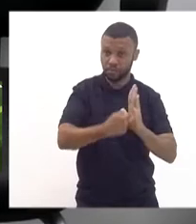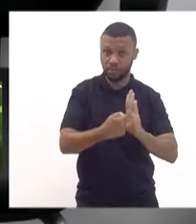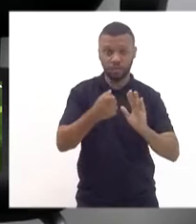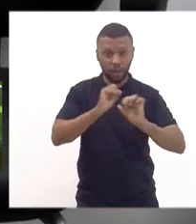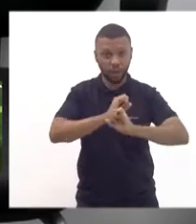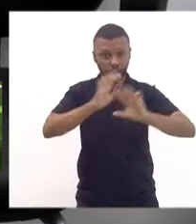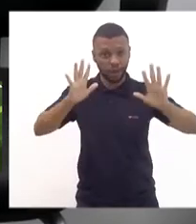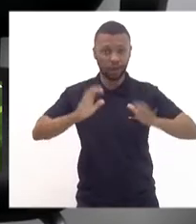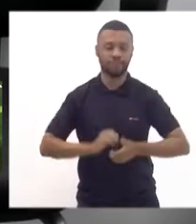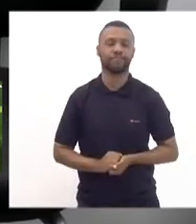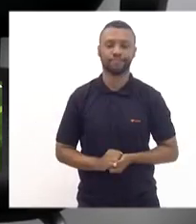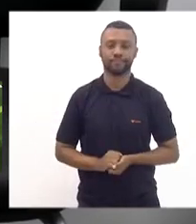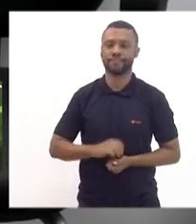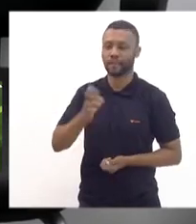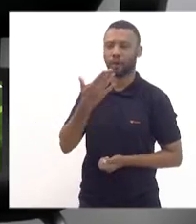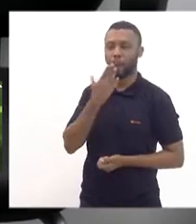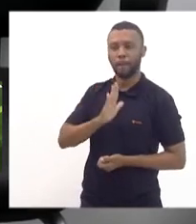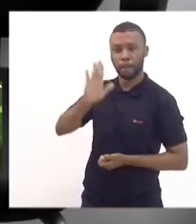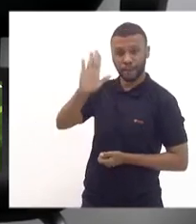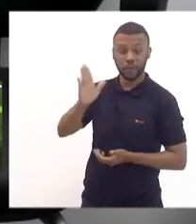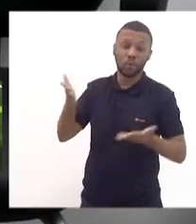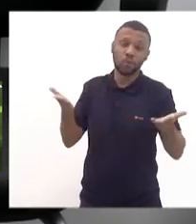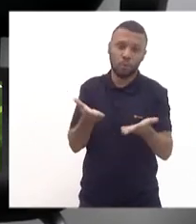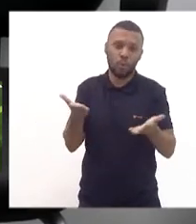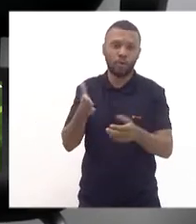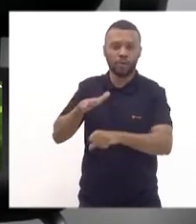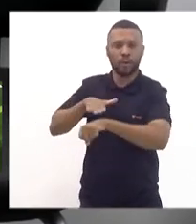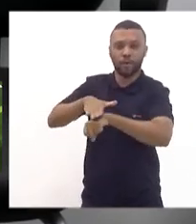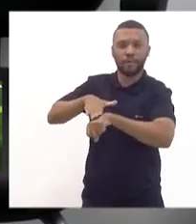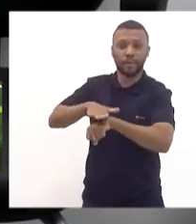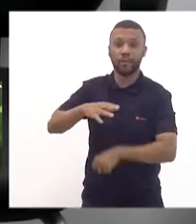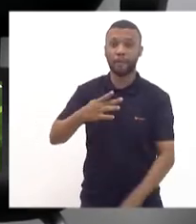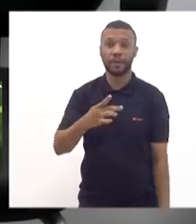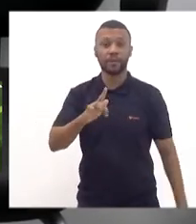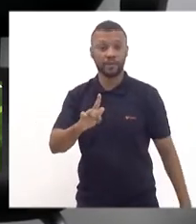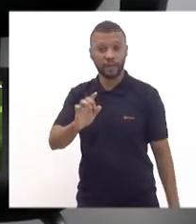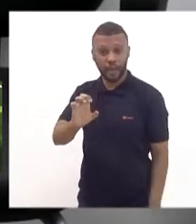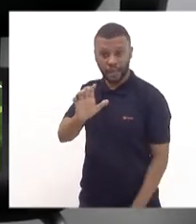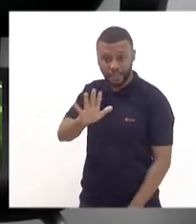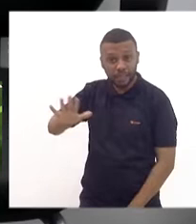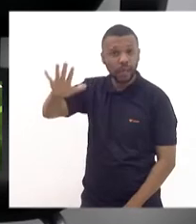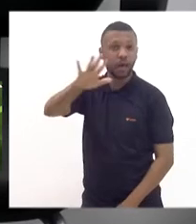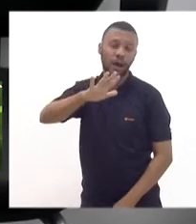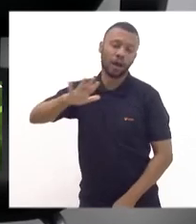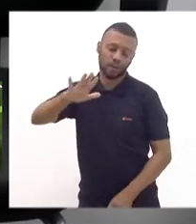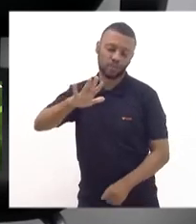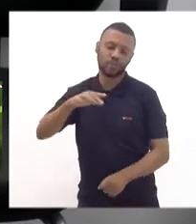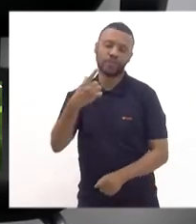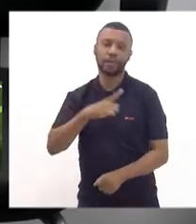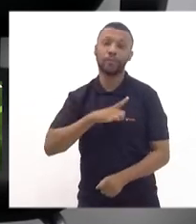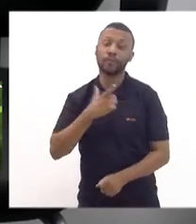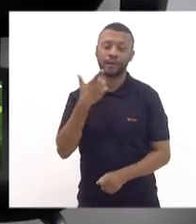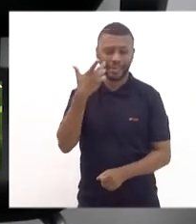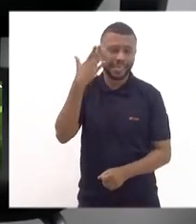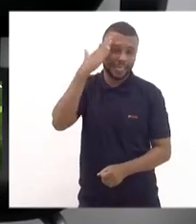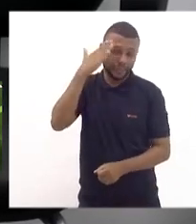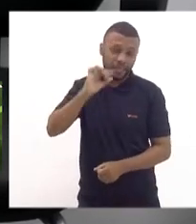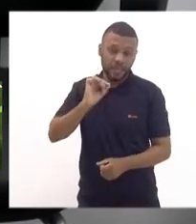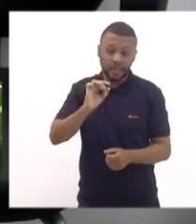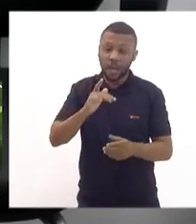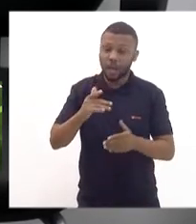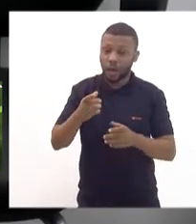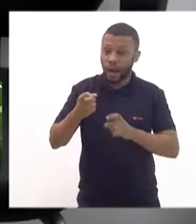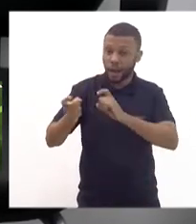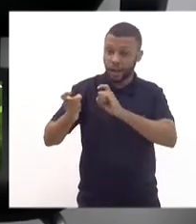o procurador-geral. Ainda hoje a gente tem ciência da urgência da tramitação do projeto